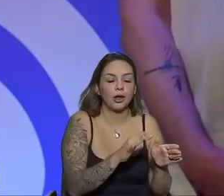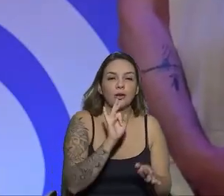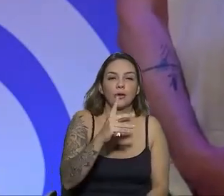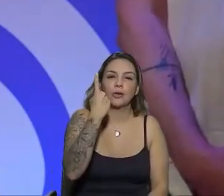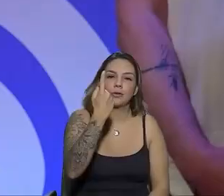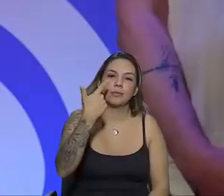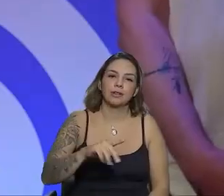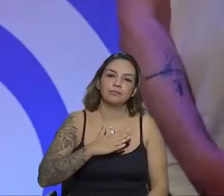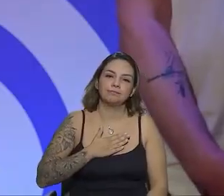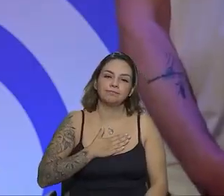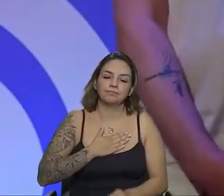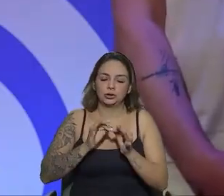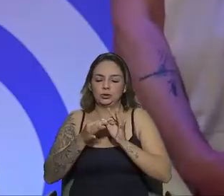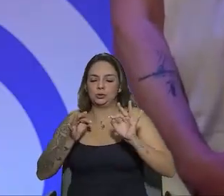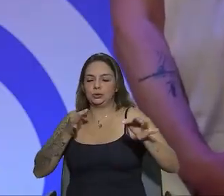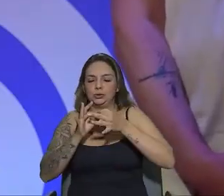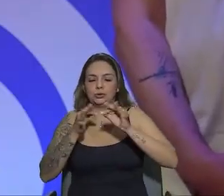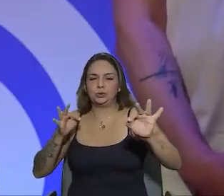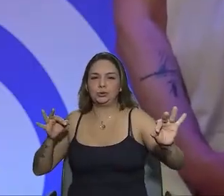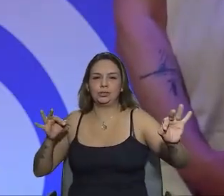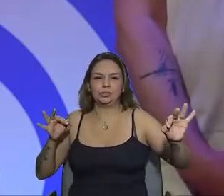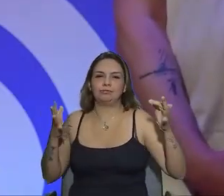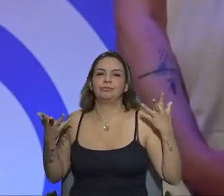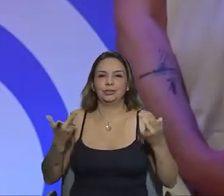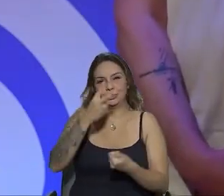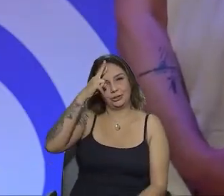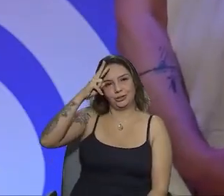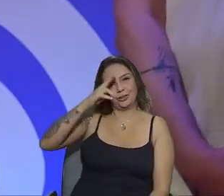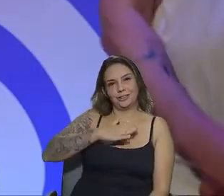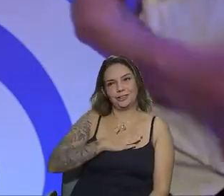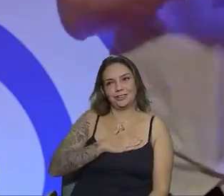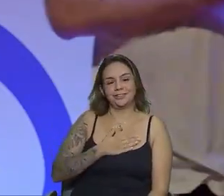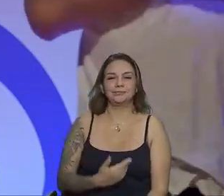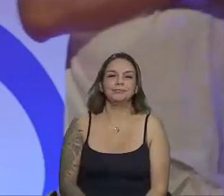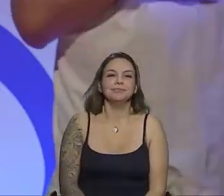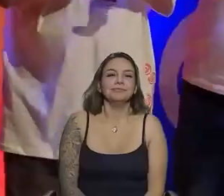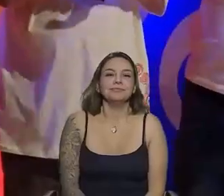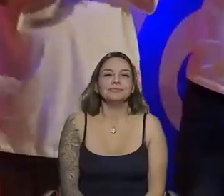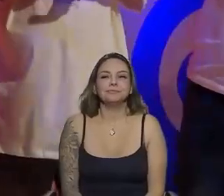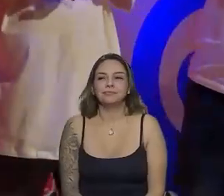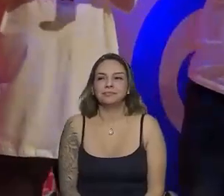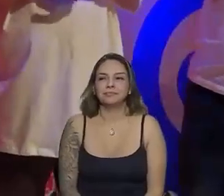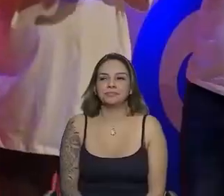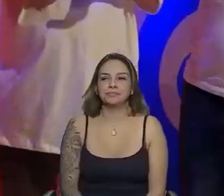apenas mais uma das minhas infinitas e misteriosas histórias.